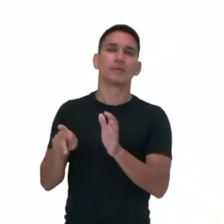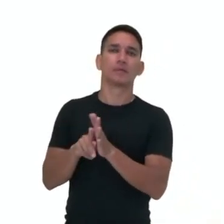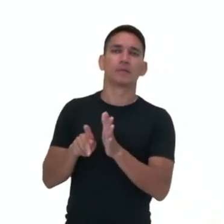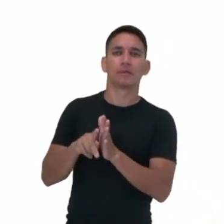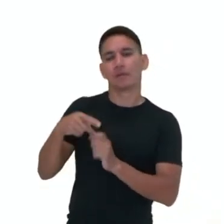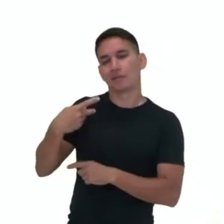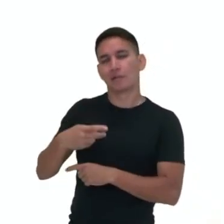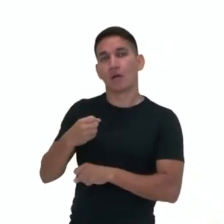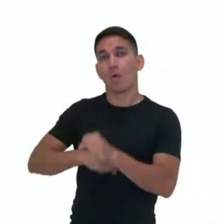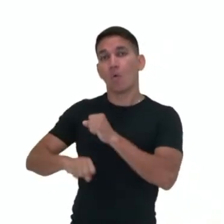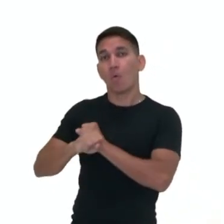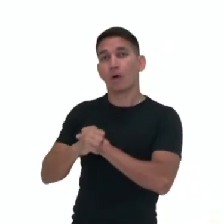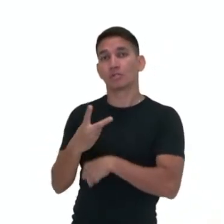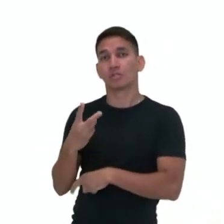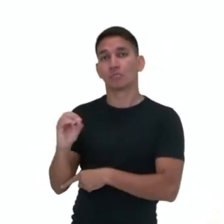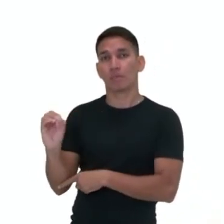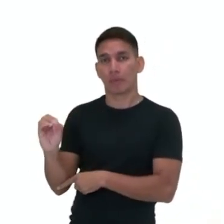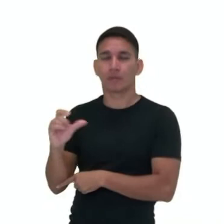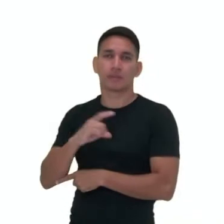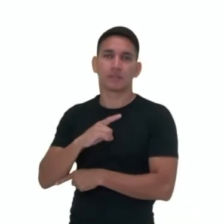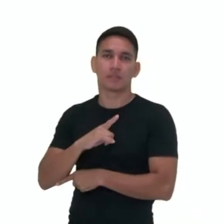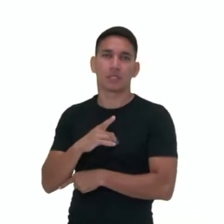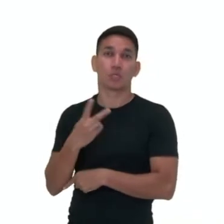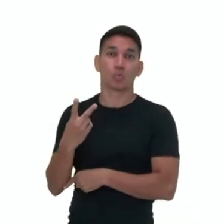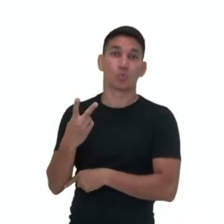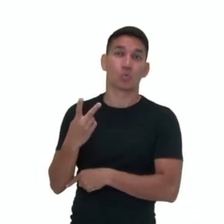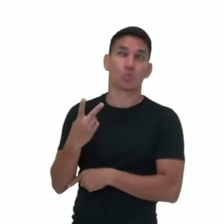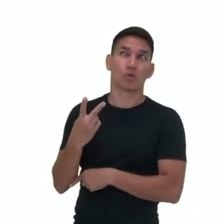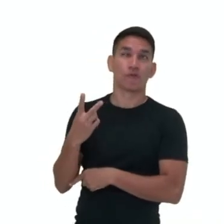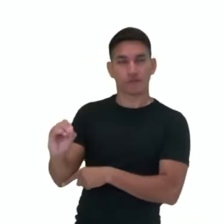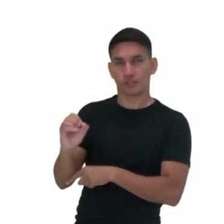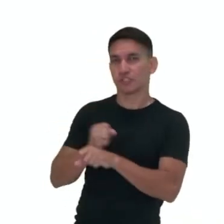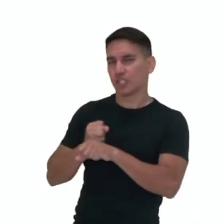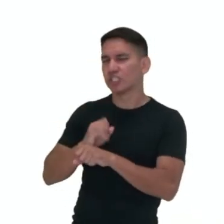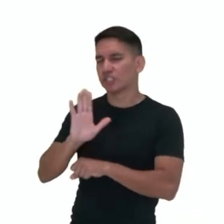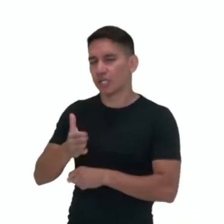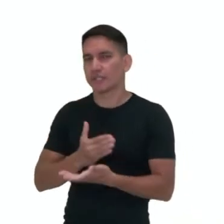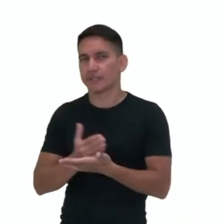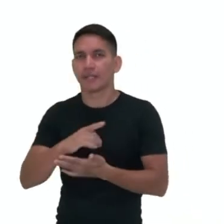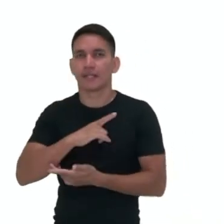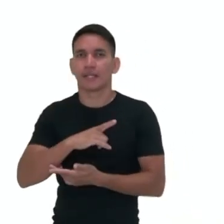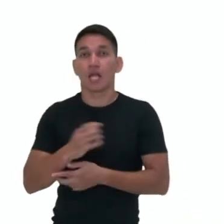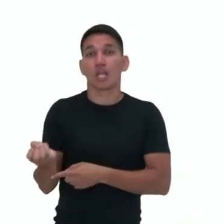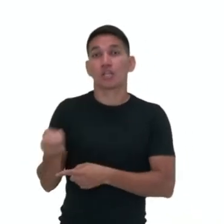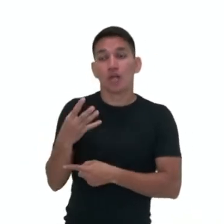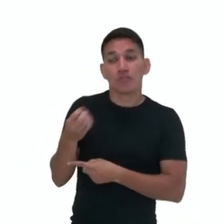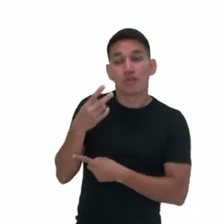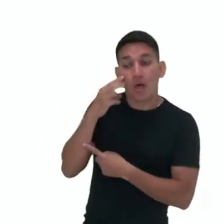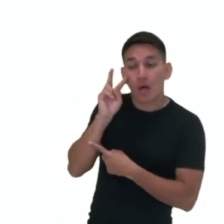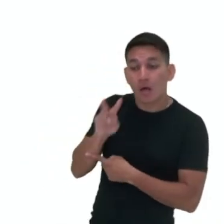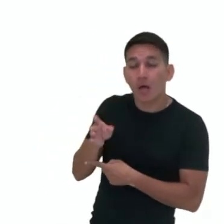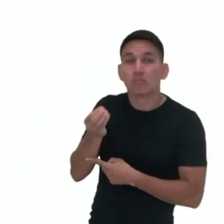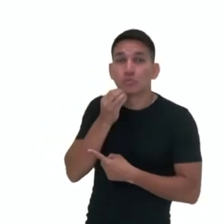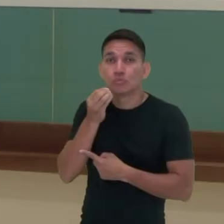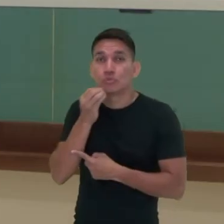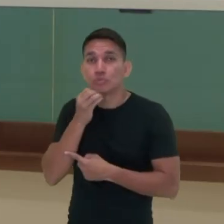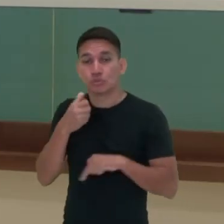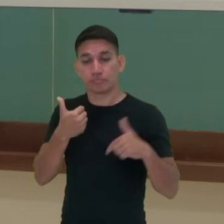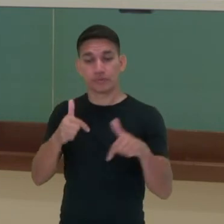a partir dos anos 2000 aí, né, nós já tivemos aí 2 décadas pelo menos, as pessoas começaram a ver novas oportunidades no nosso país, no